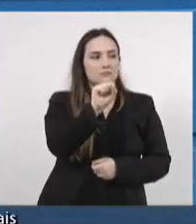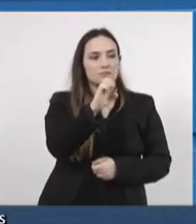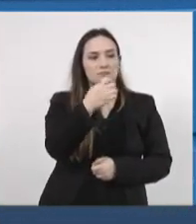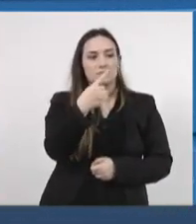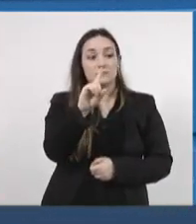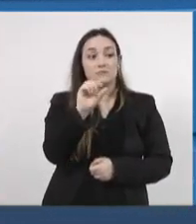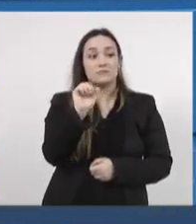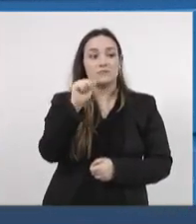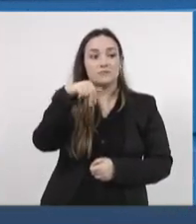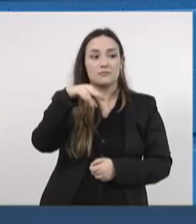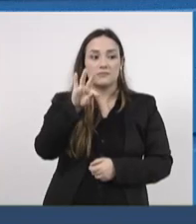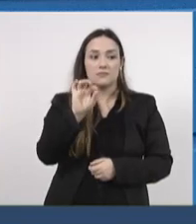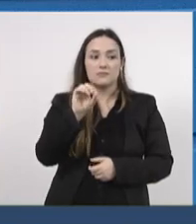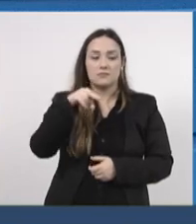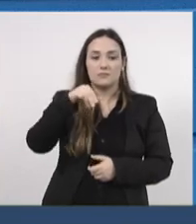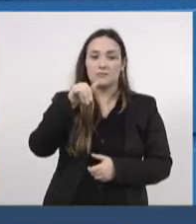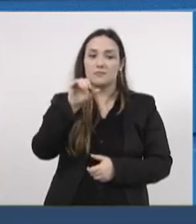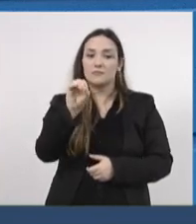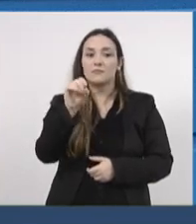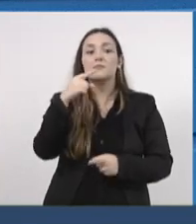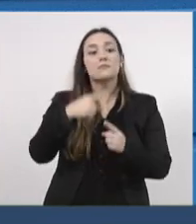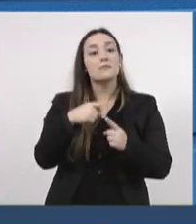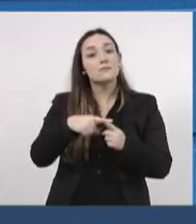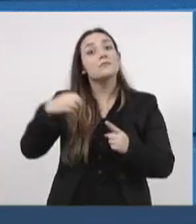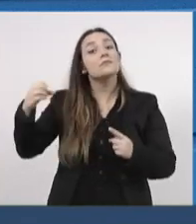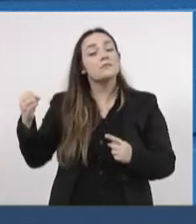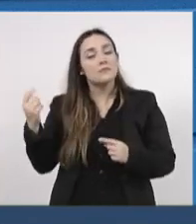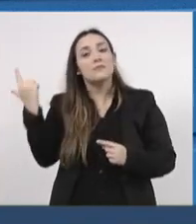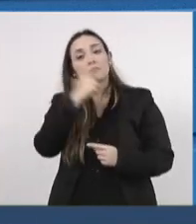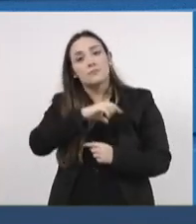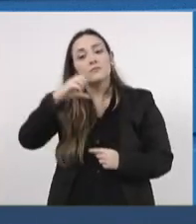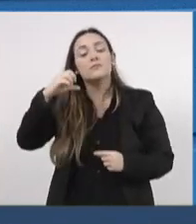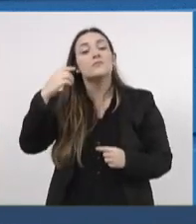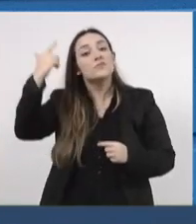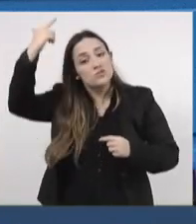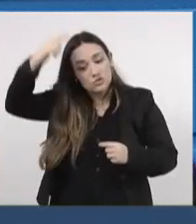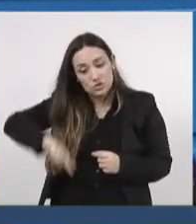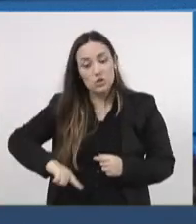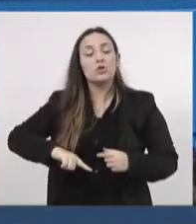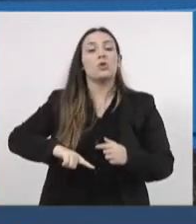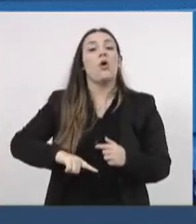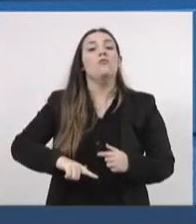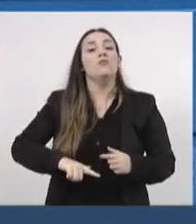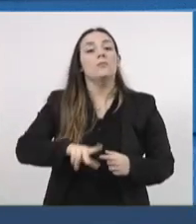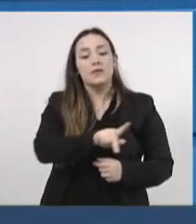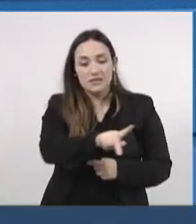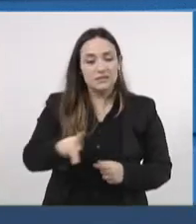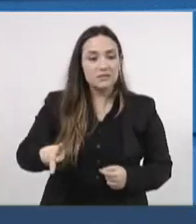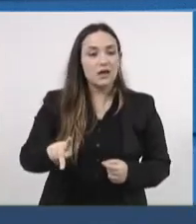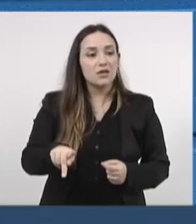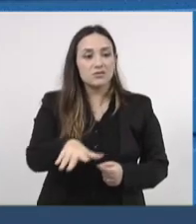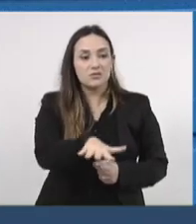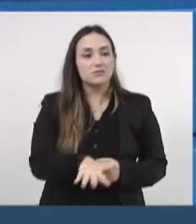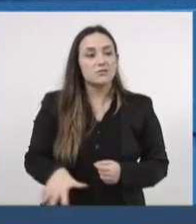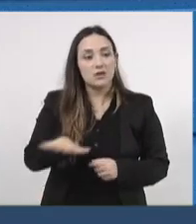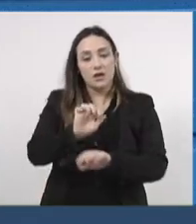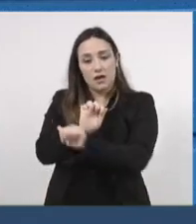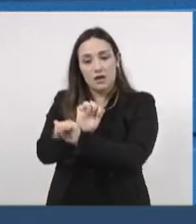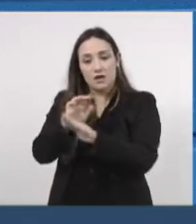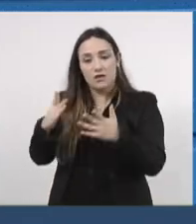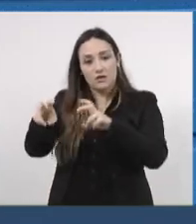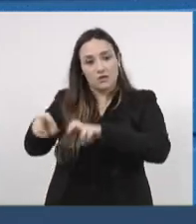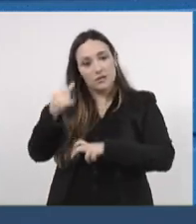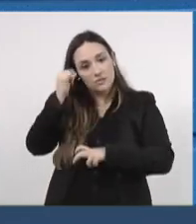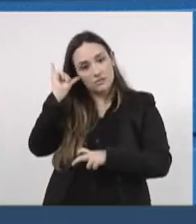Roldão, por ter assumido novamente o cargo de Superintendente de Agricultura Pecuária no estado do Mato Grosso do Sul. Um